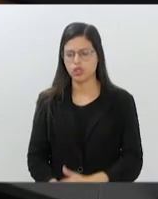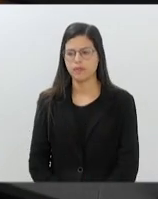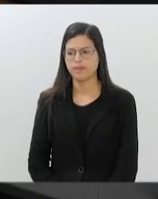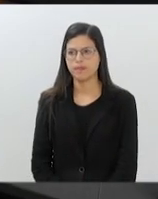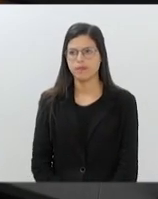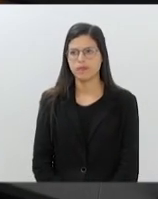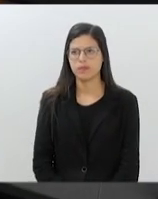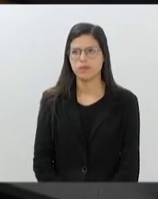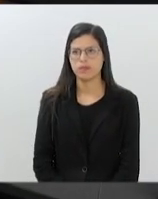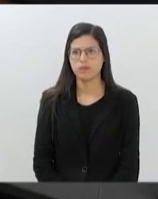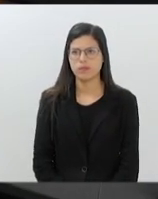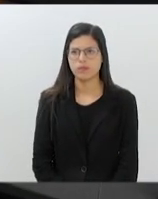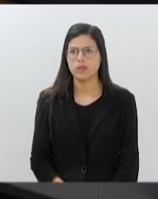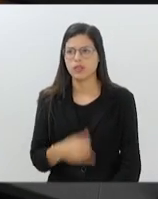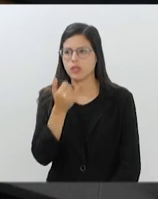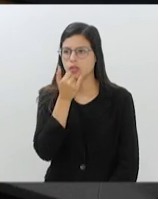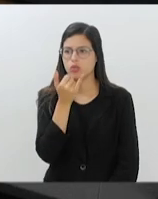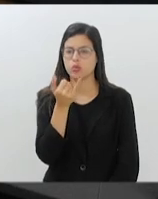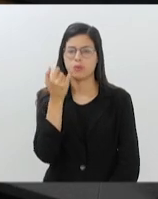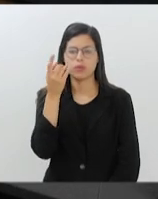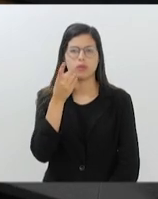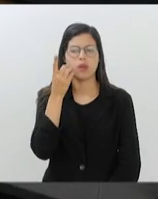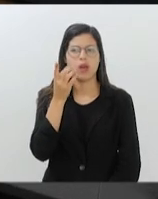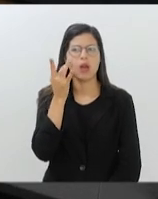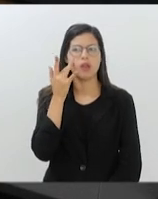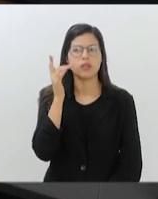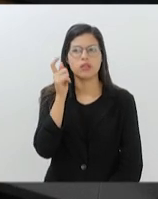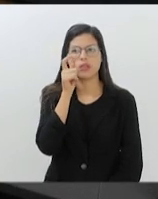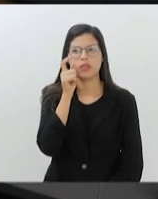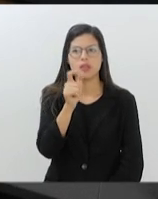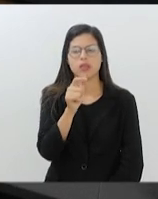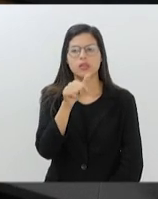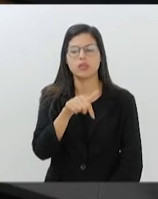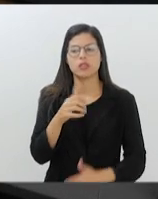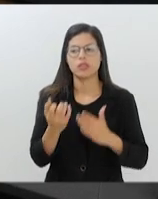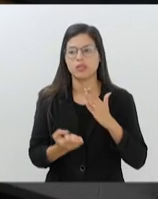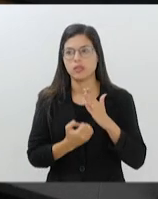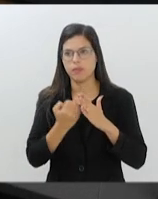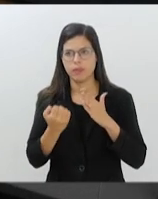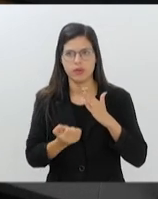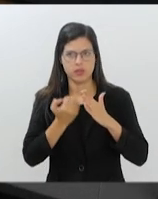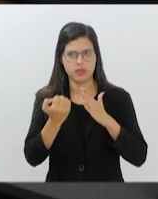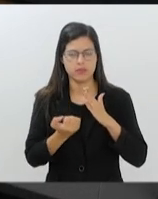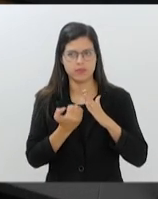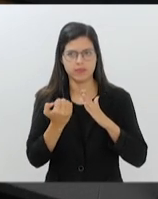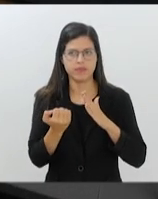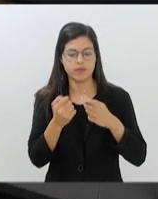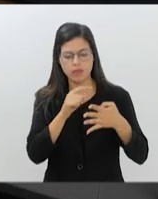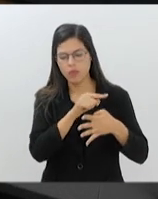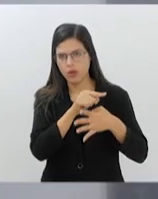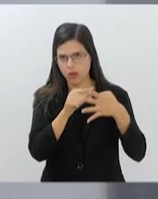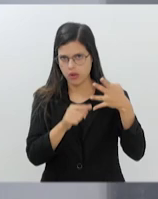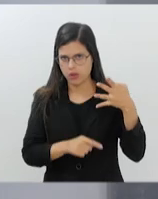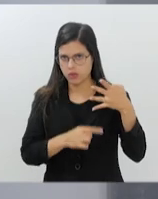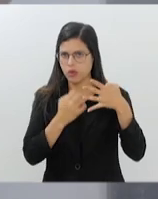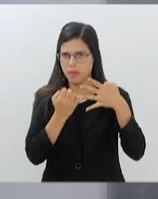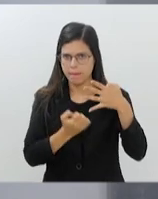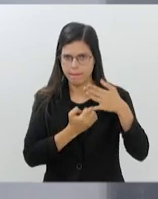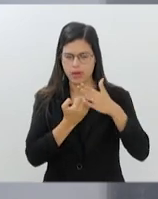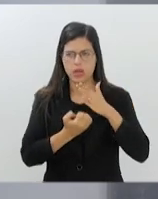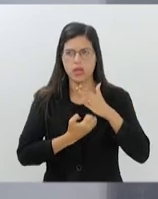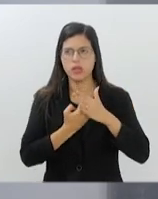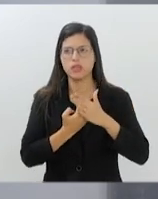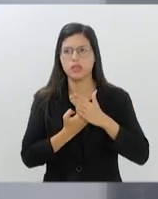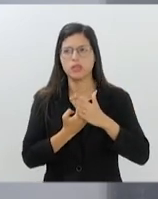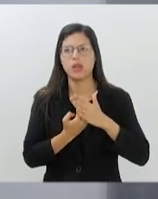da não desculpa Deputado Eu só acho interessante é que essas agências que me consta são agências grandes que prestam serviços a